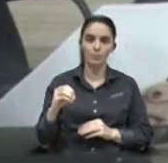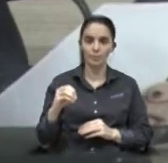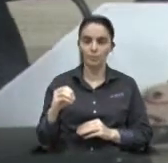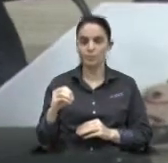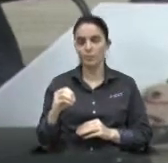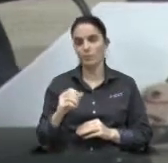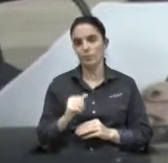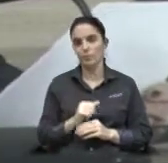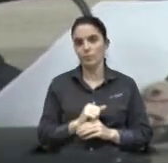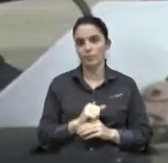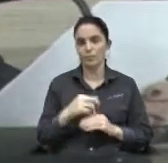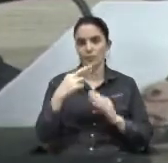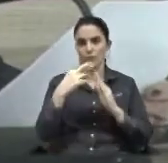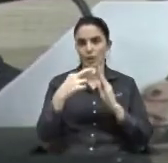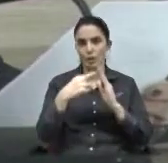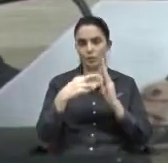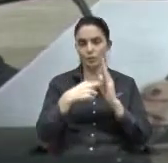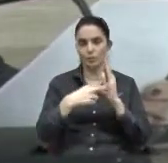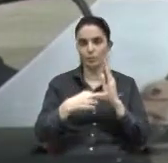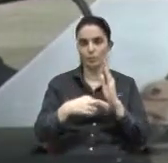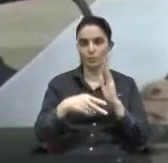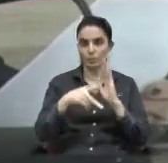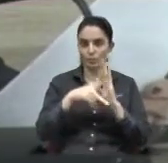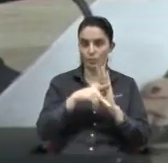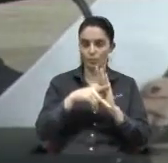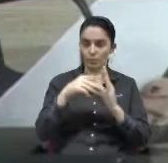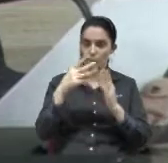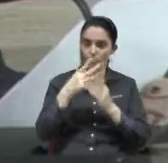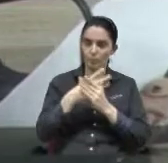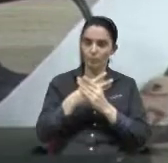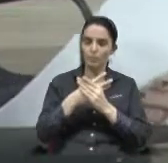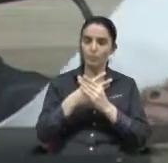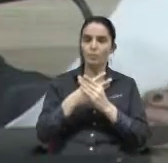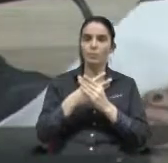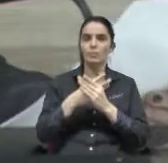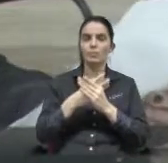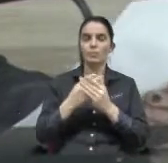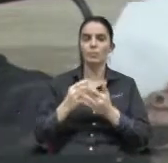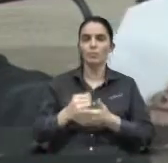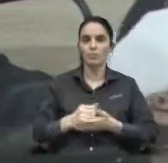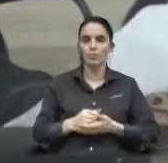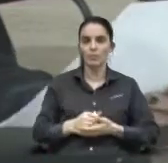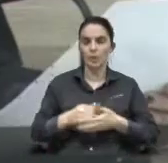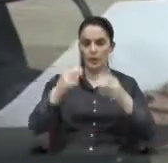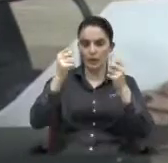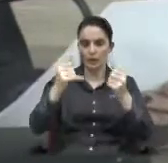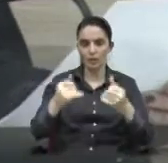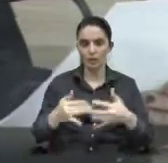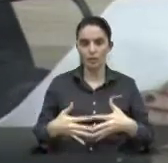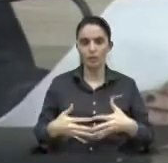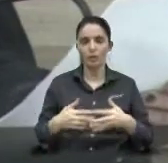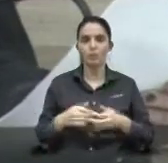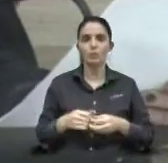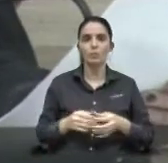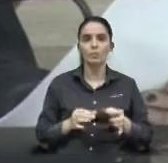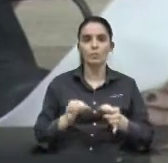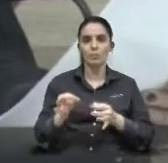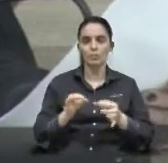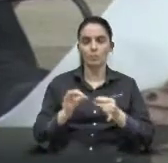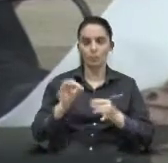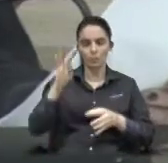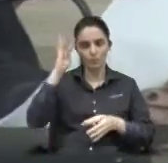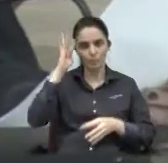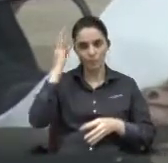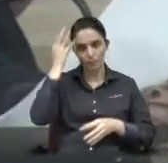do Regimento Interno da Câmara Municipal de Limeira. Justificativa. O projeto de